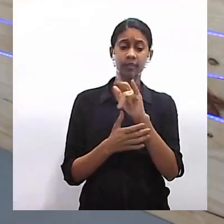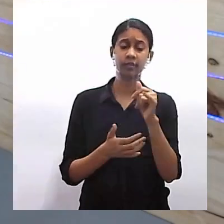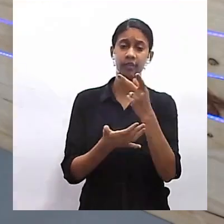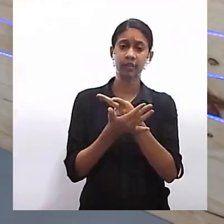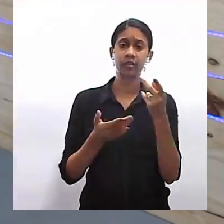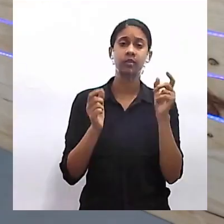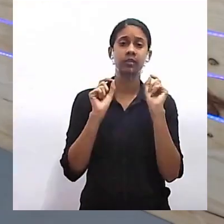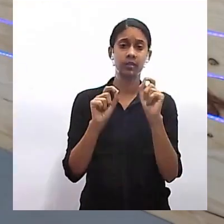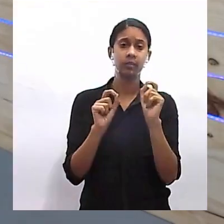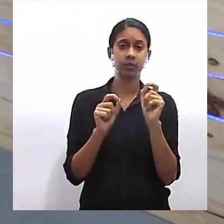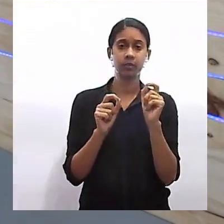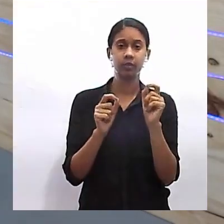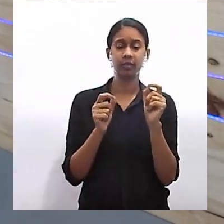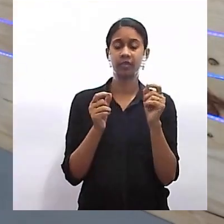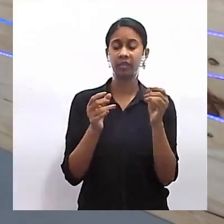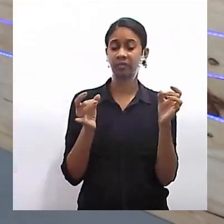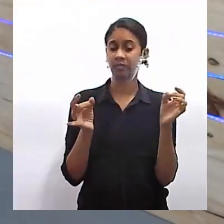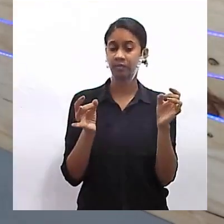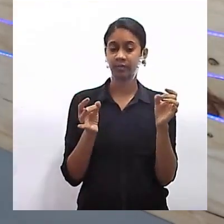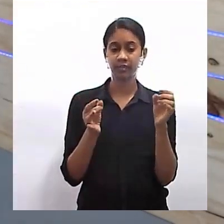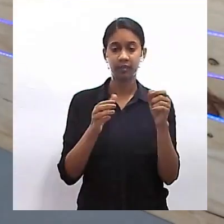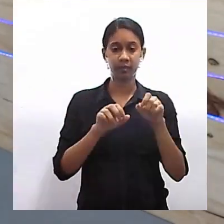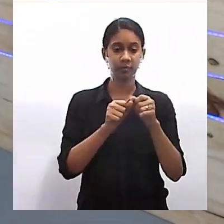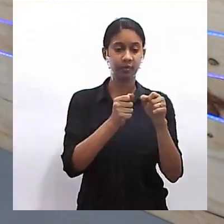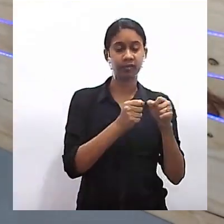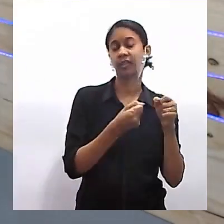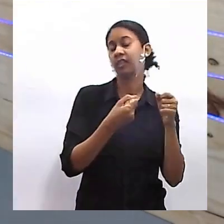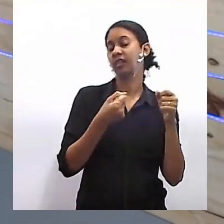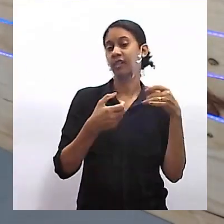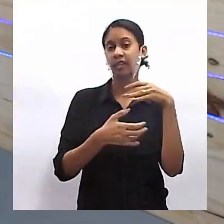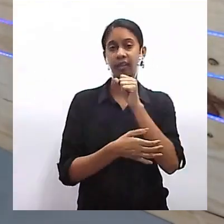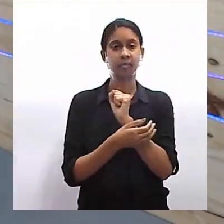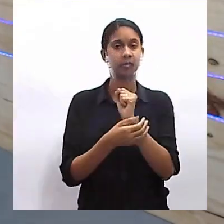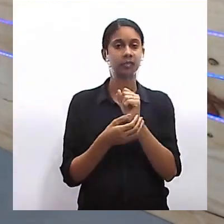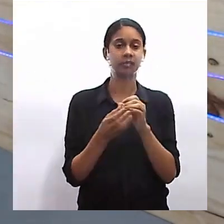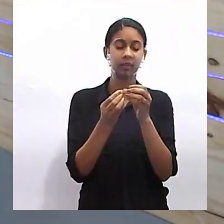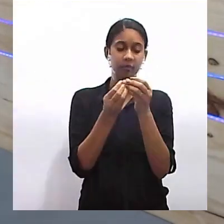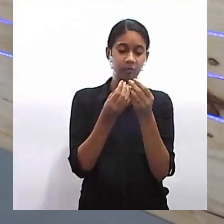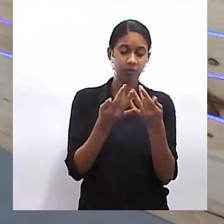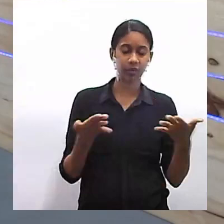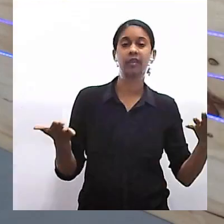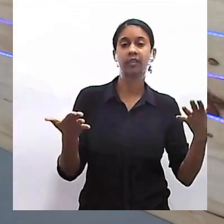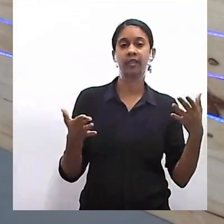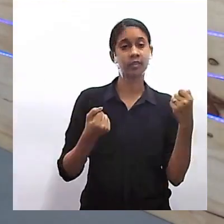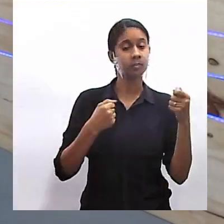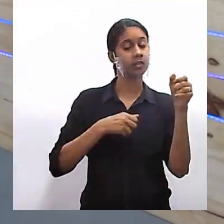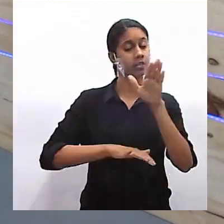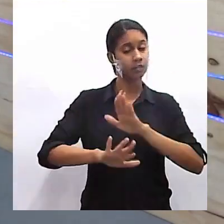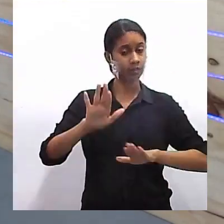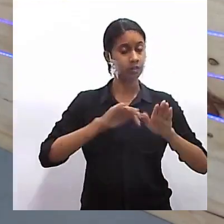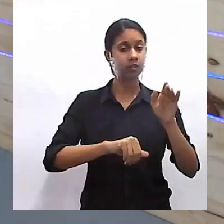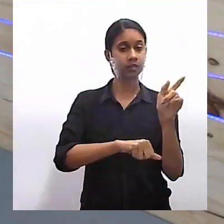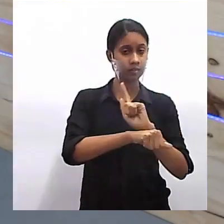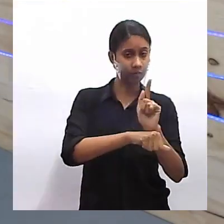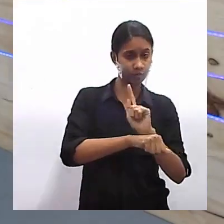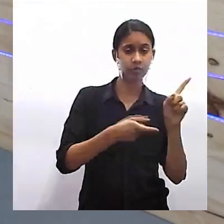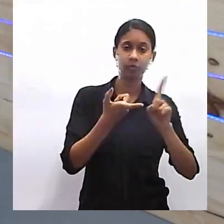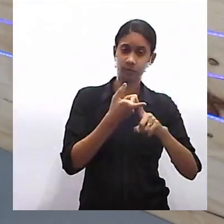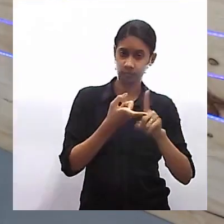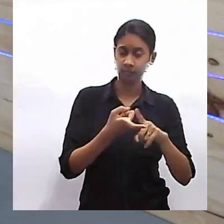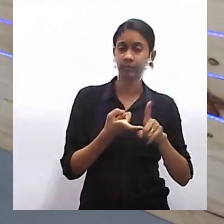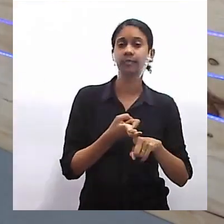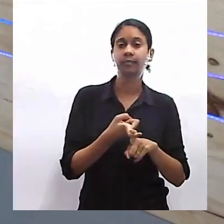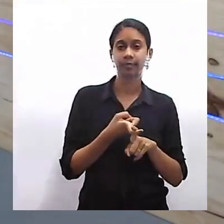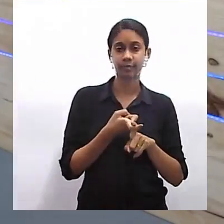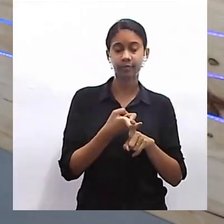mês. Então, é um custo. Então, vale salientar, né, a gestão da equipe, tá? Mão de obra direta